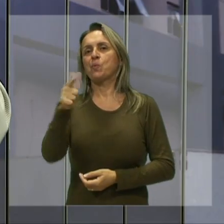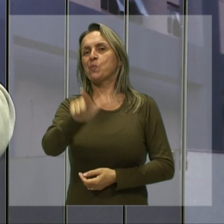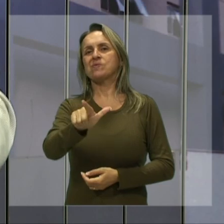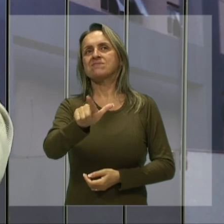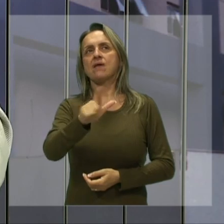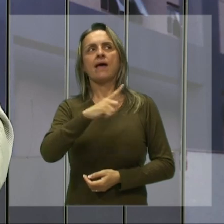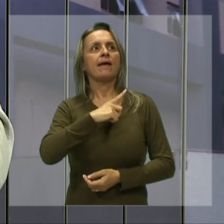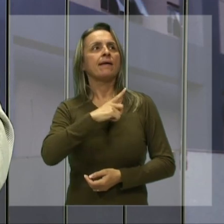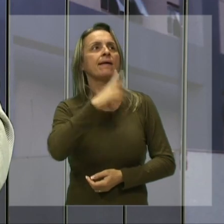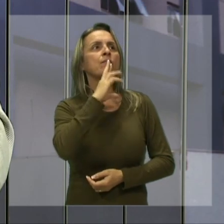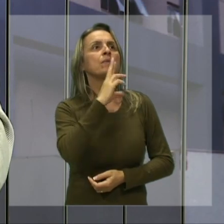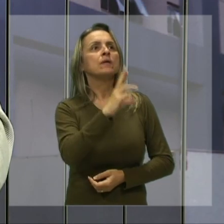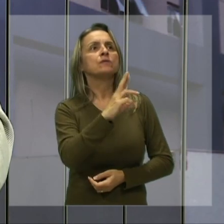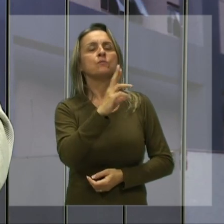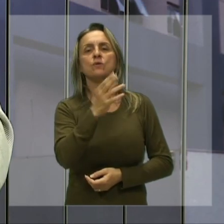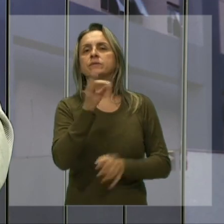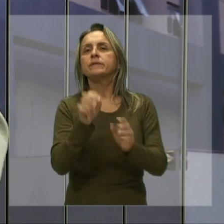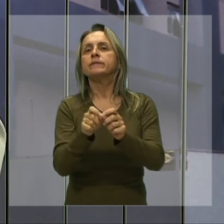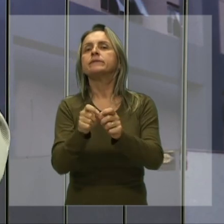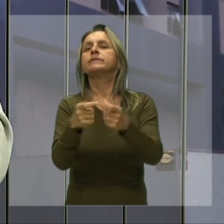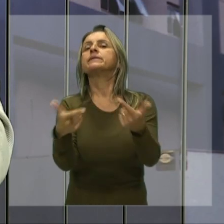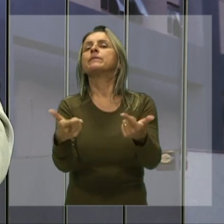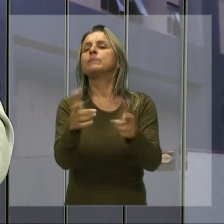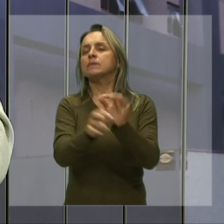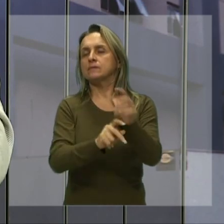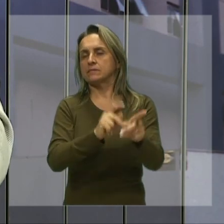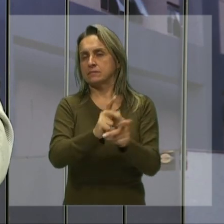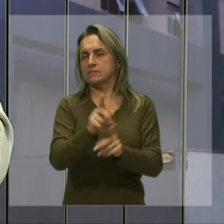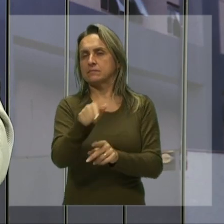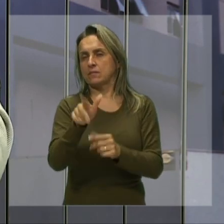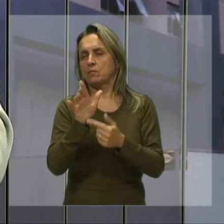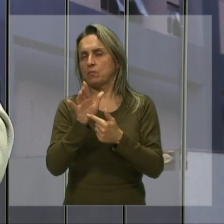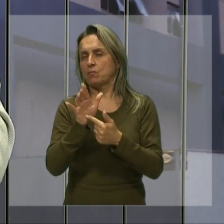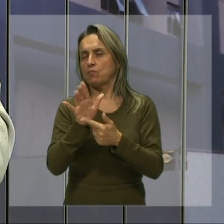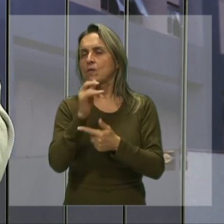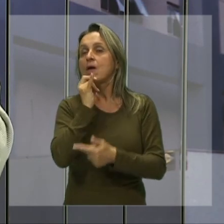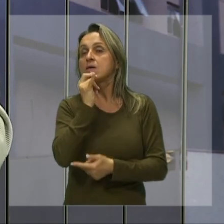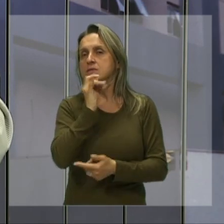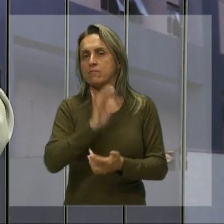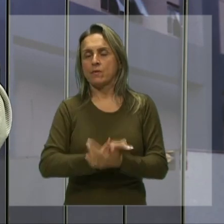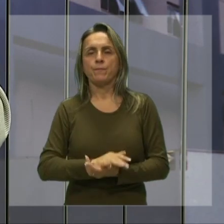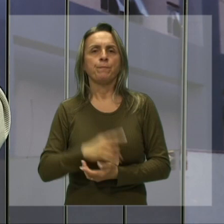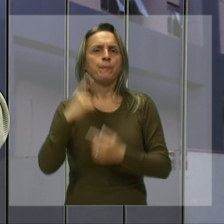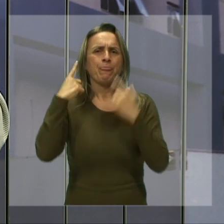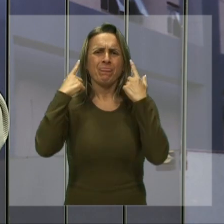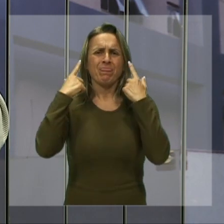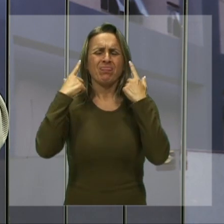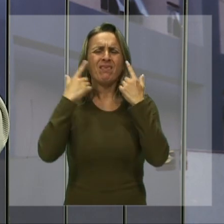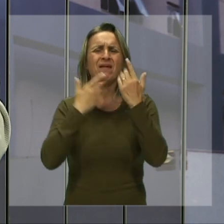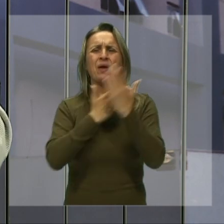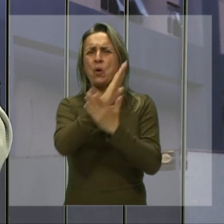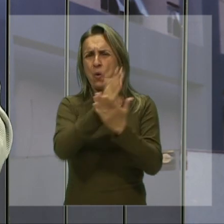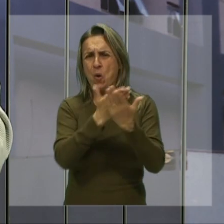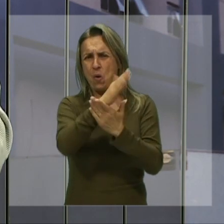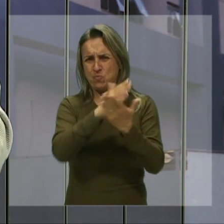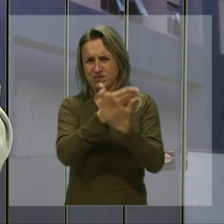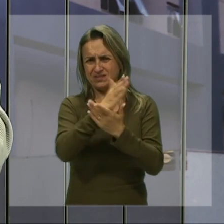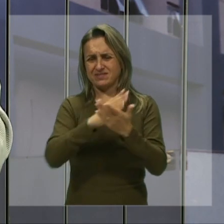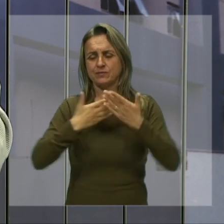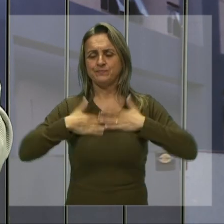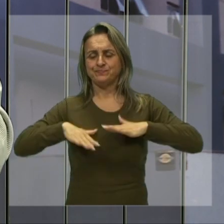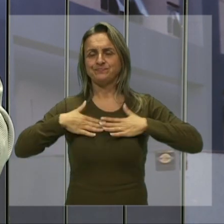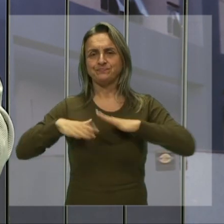uma simples resposta para a população. Tu queres ver um exemplo? A perturbação do sossego, ela envolve várias